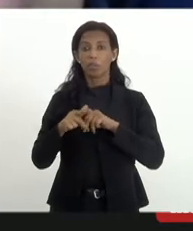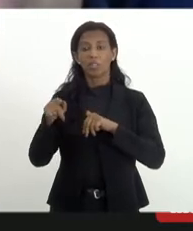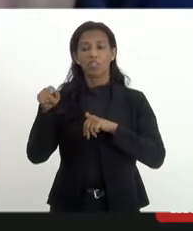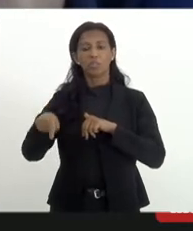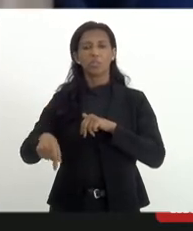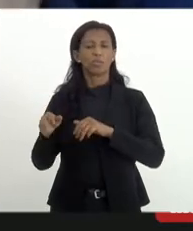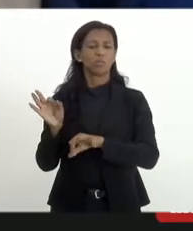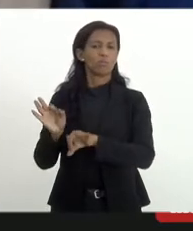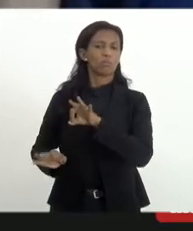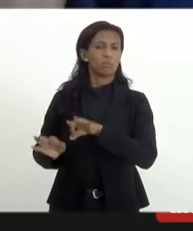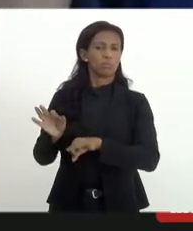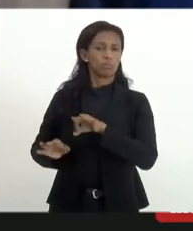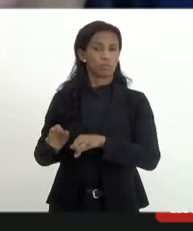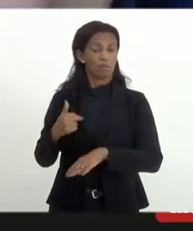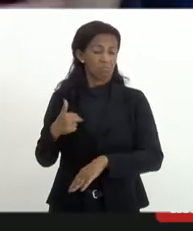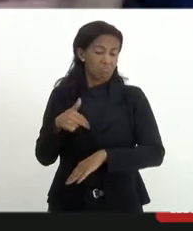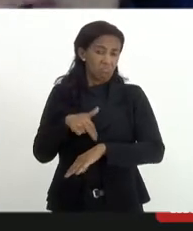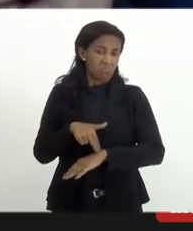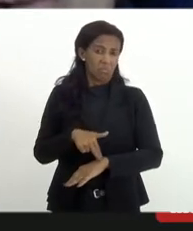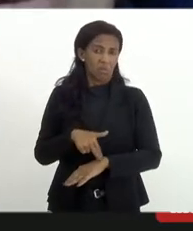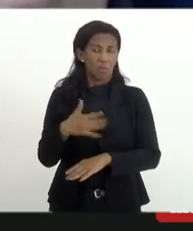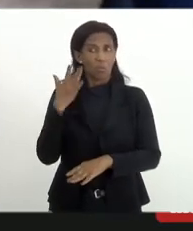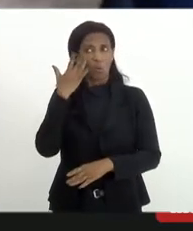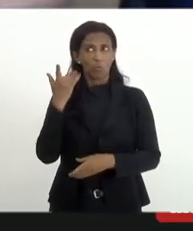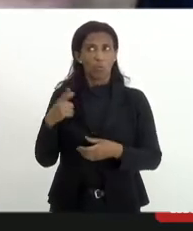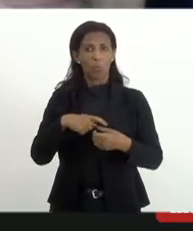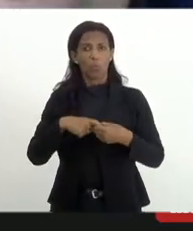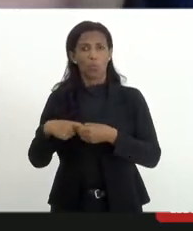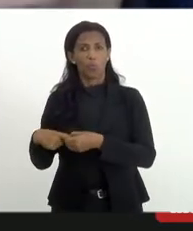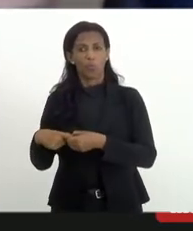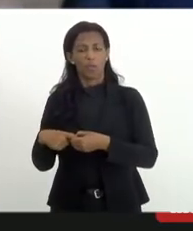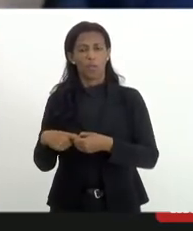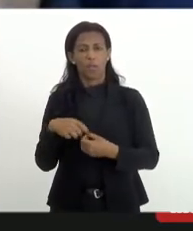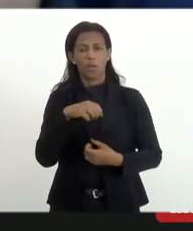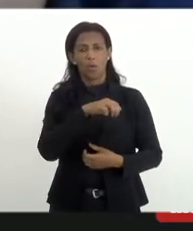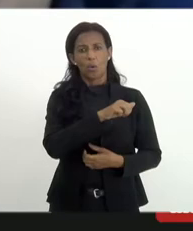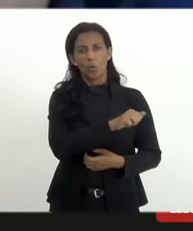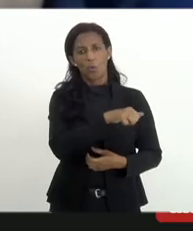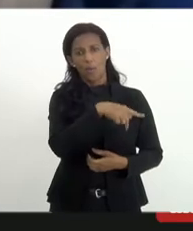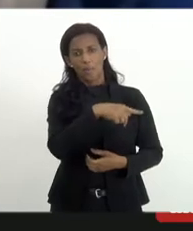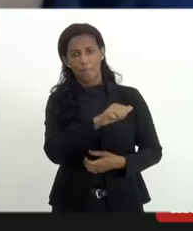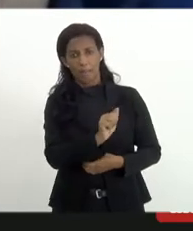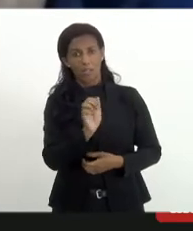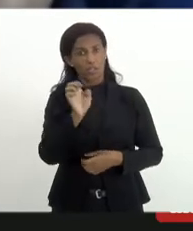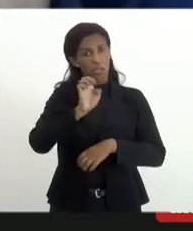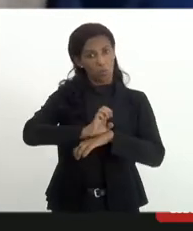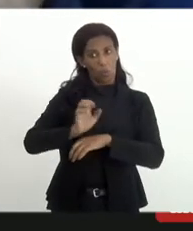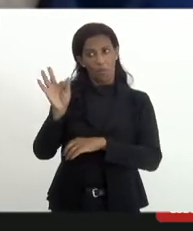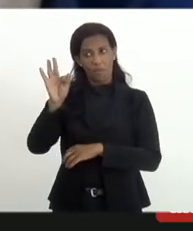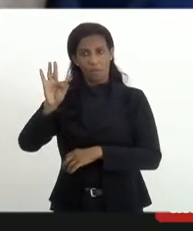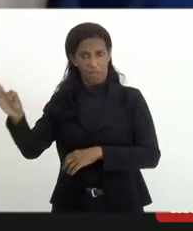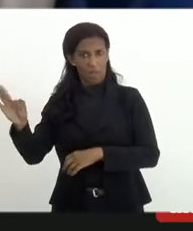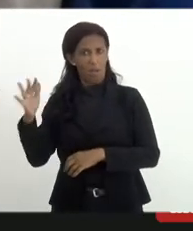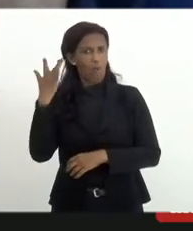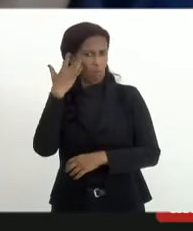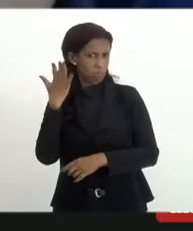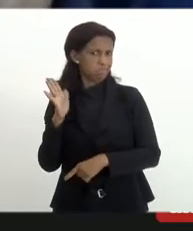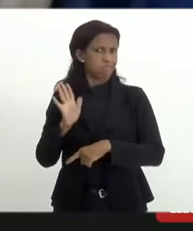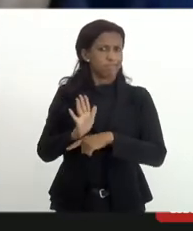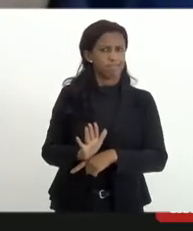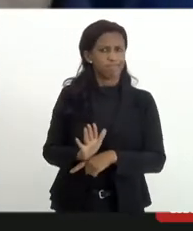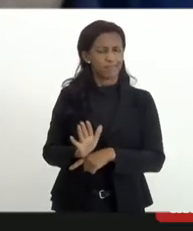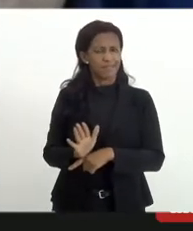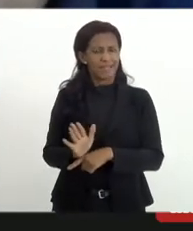juízo. E é essa a minha posição. Acho que um convênio com o MP estadual, com o MP federal, poderia ajudar a quebrar